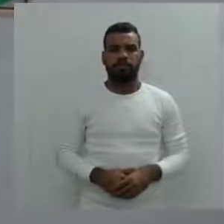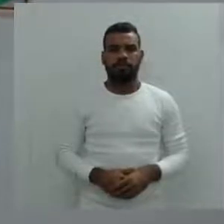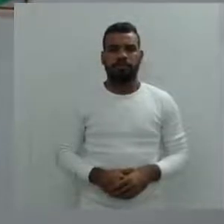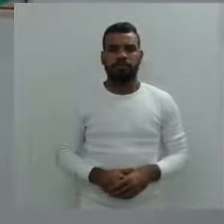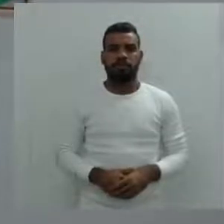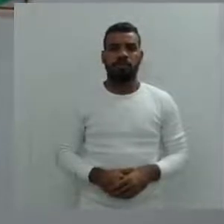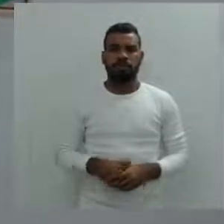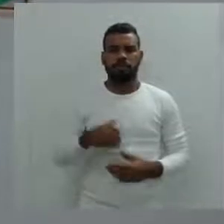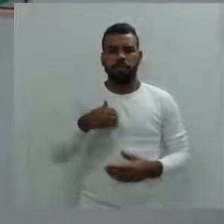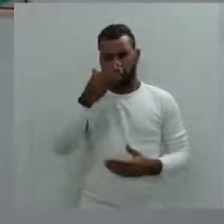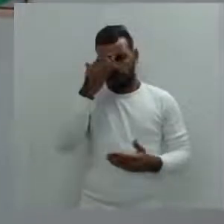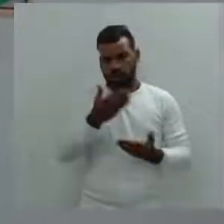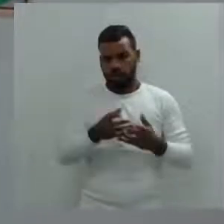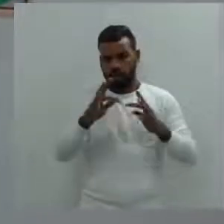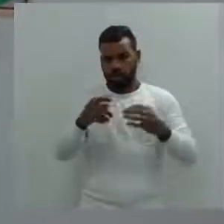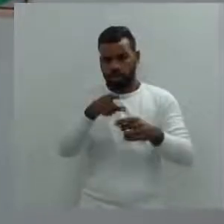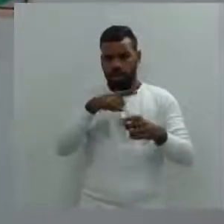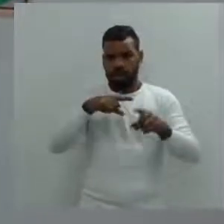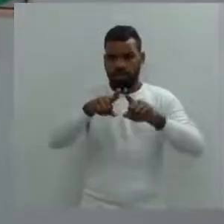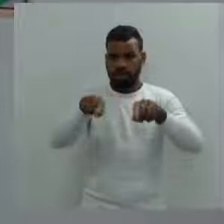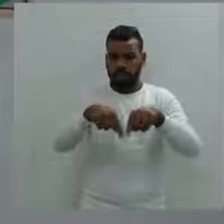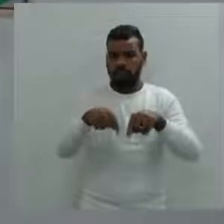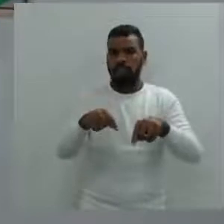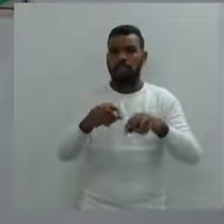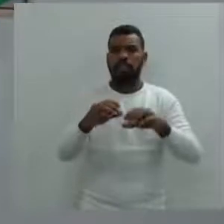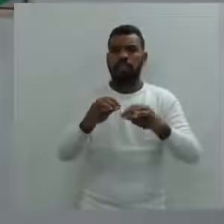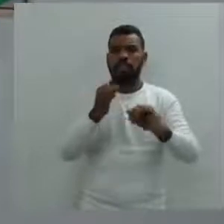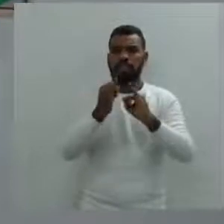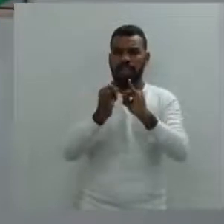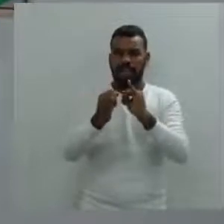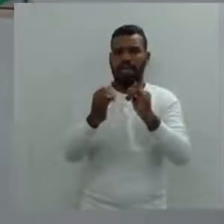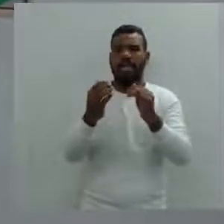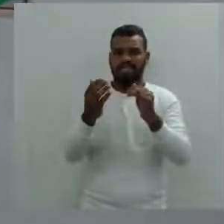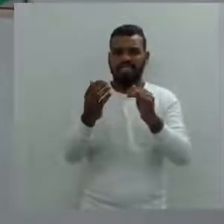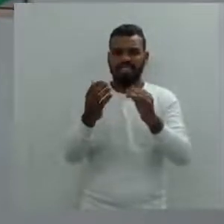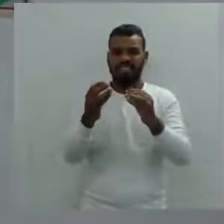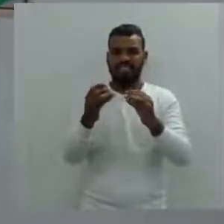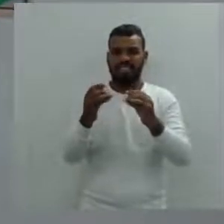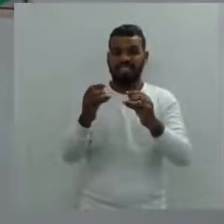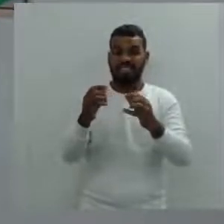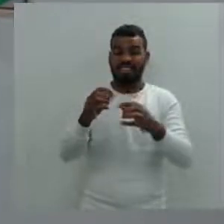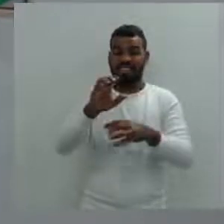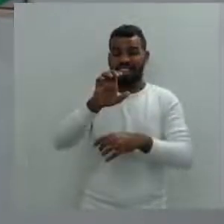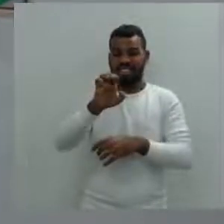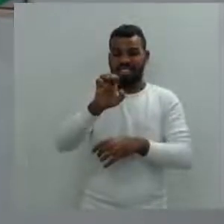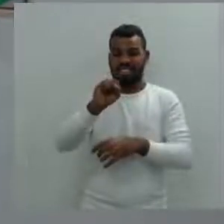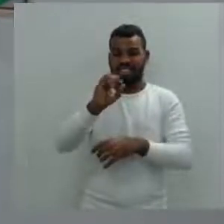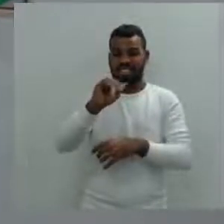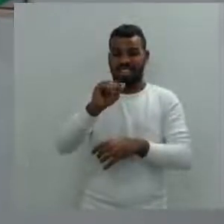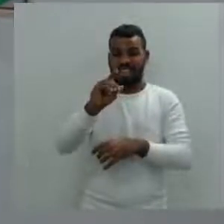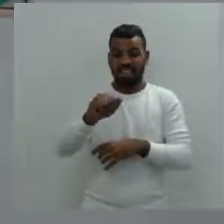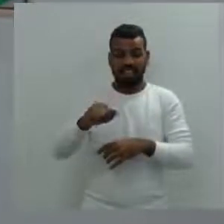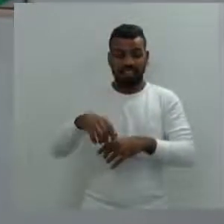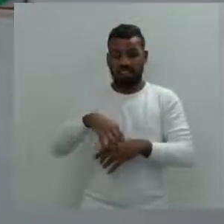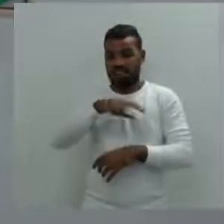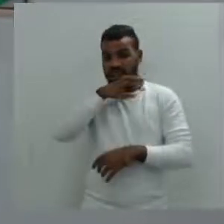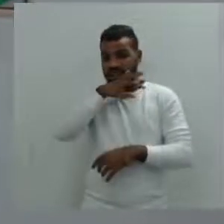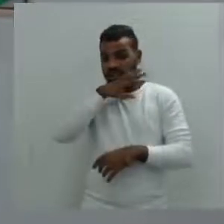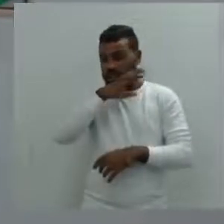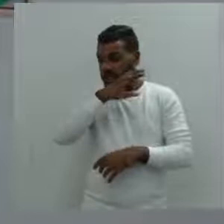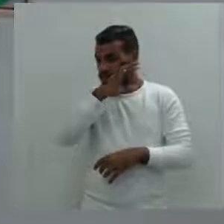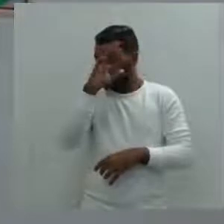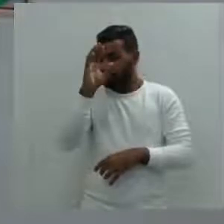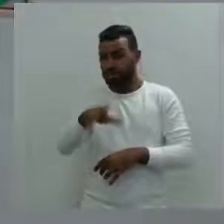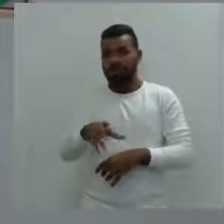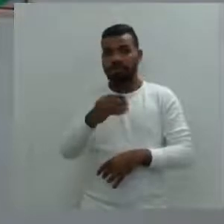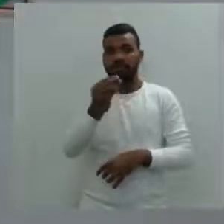todo mundo que está aqui na sala lembra da internet de escada, que era uma tristeza. Né? Primeiro que você